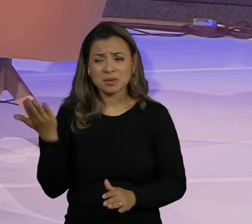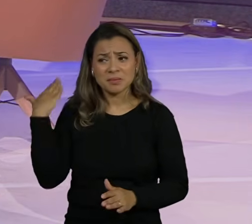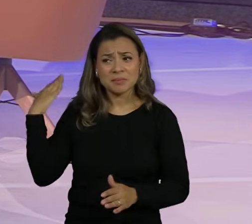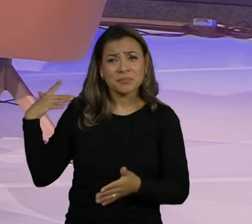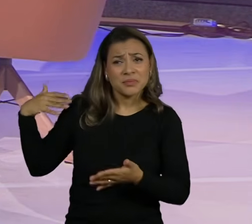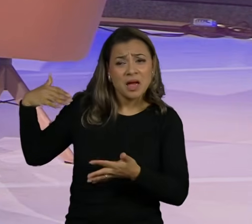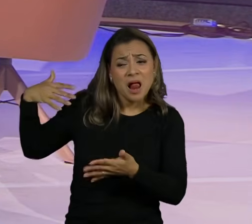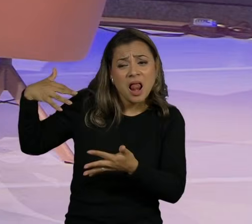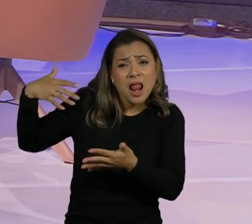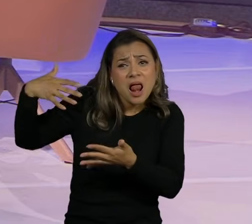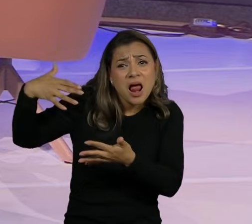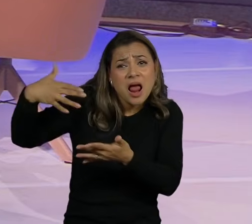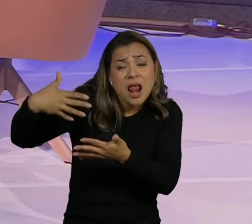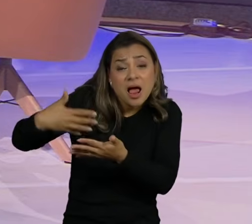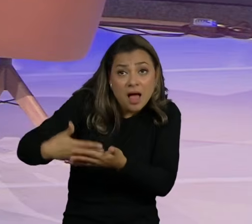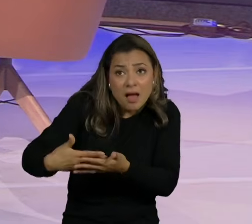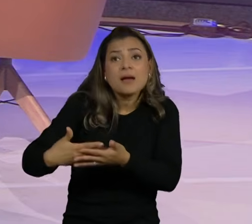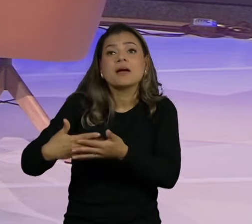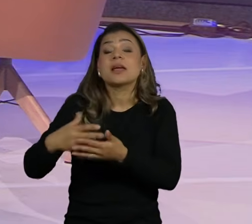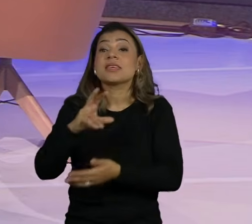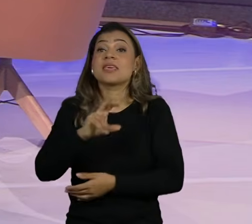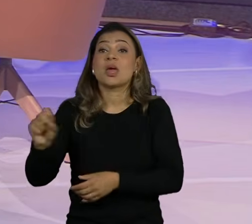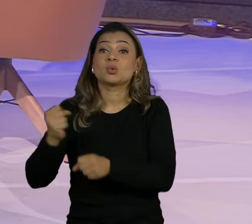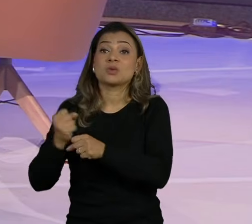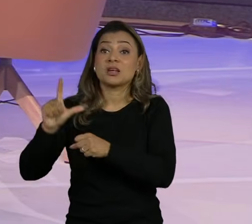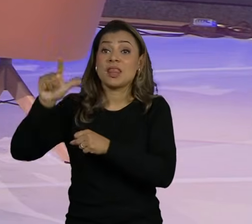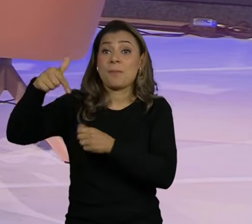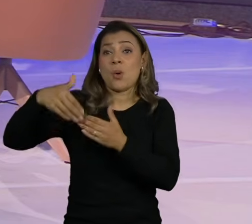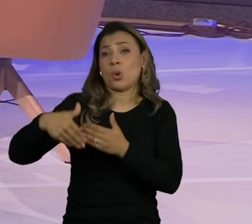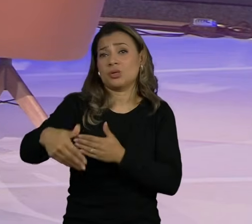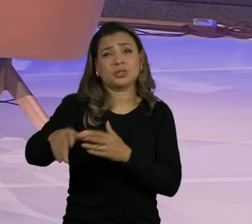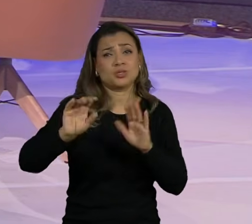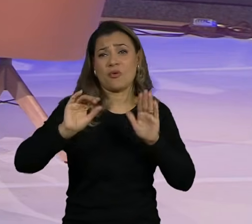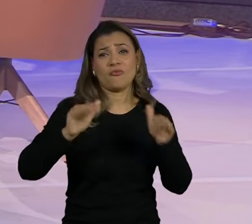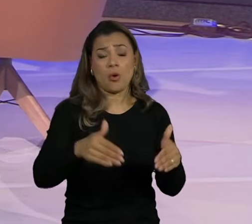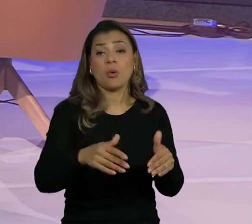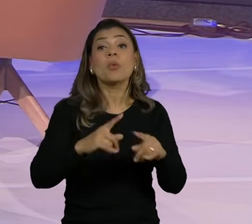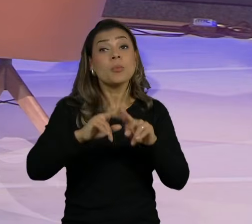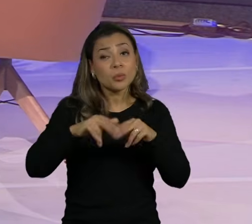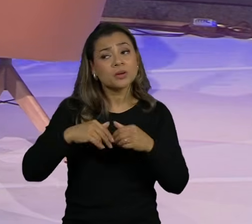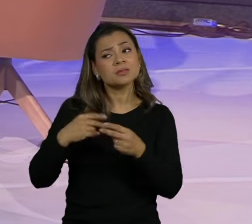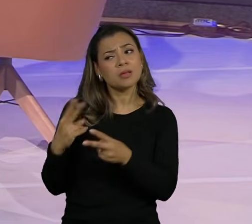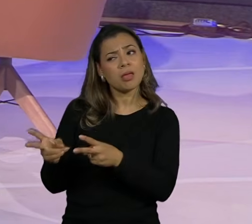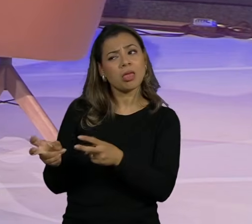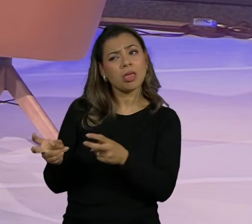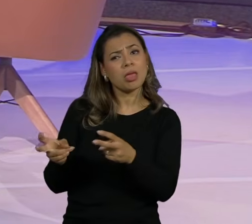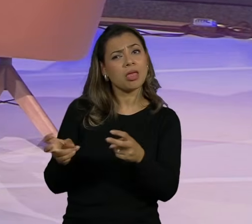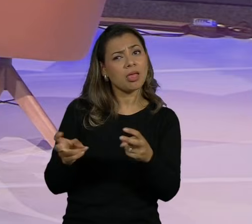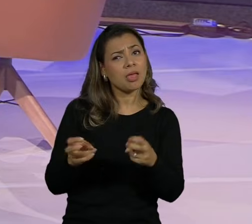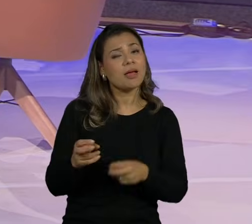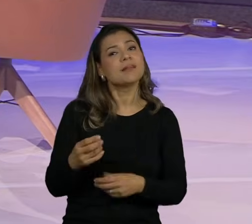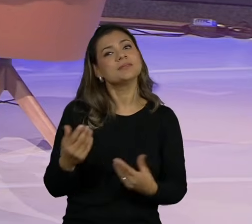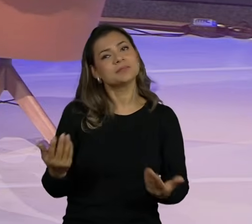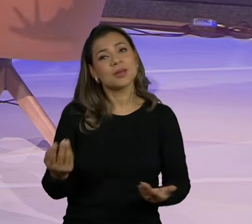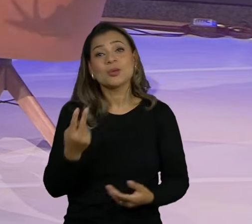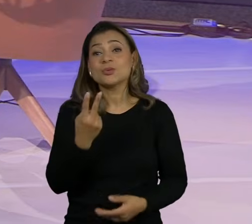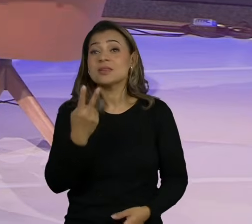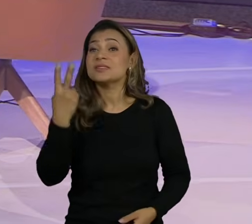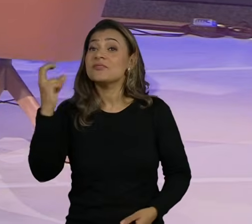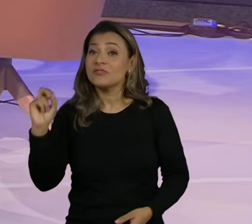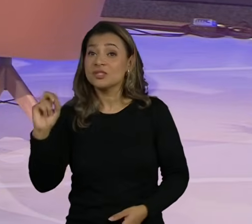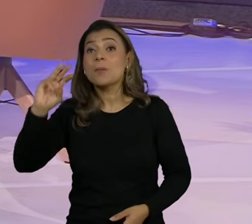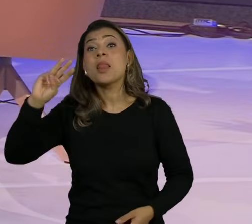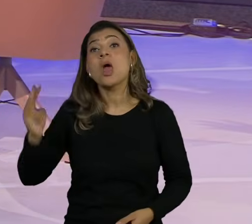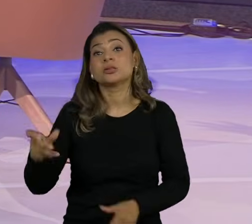ser pensada 500 anos depois. Entende? Então, uma fraude científica incrível. Agora, 220 milhões de